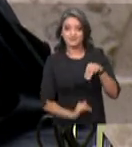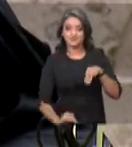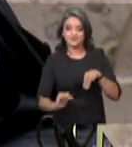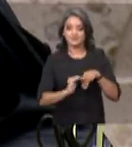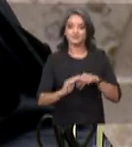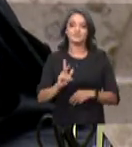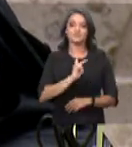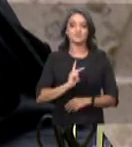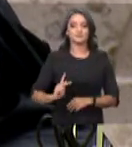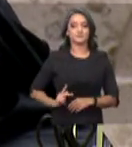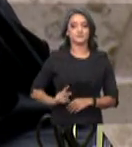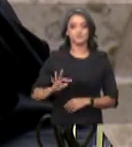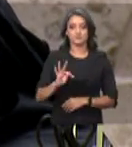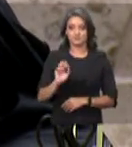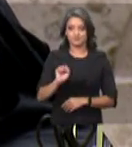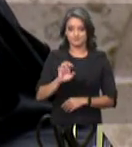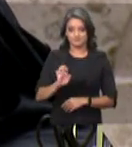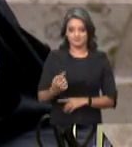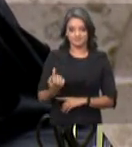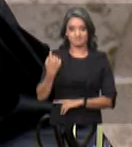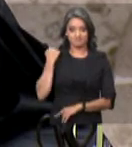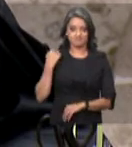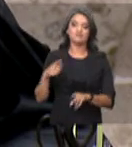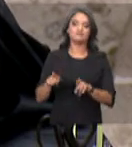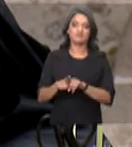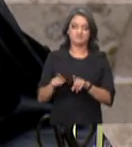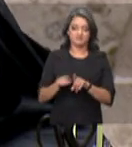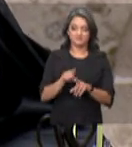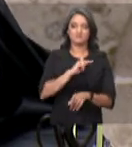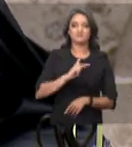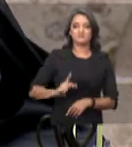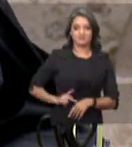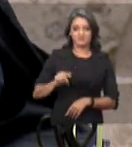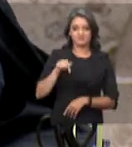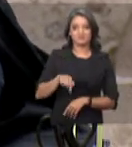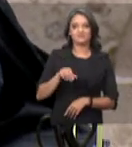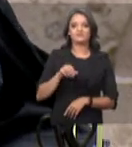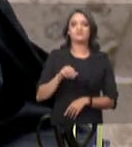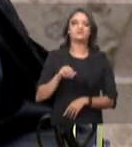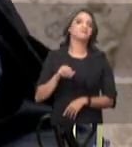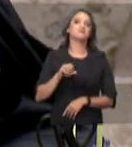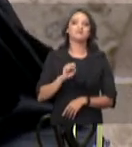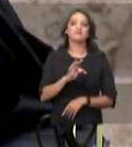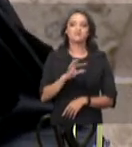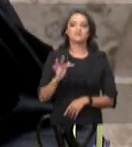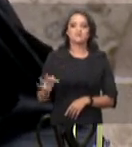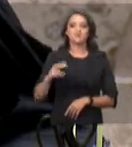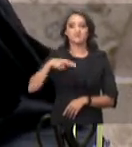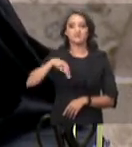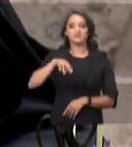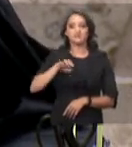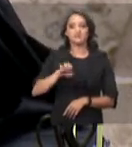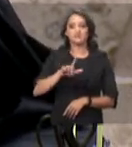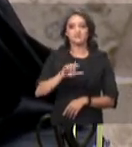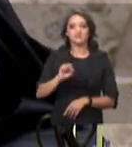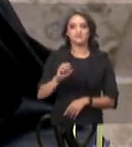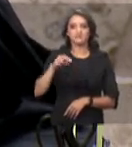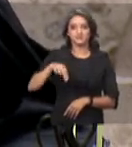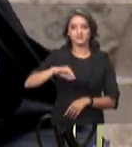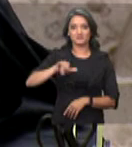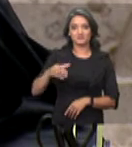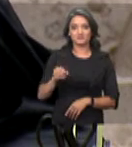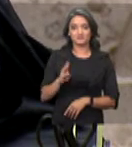presidente do TSE e depois Ministro Presidente dessa Suprema corte o ministro Nelson Jobim que o voto votado